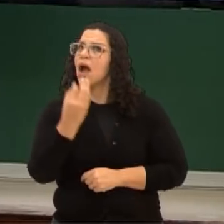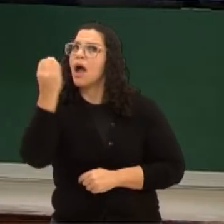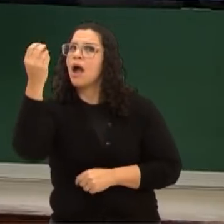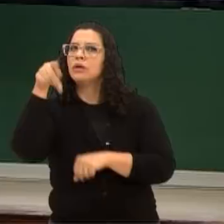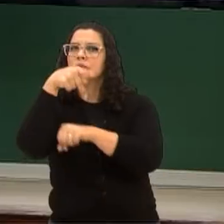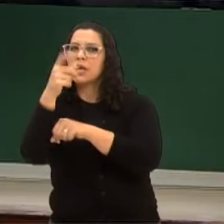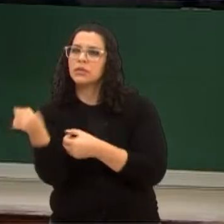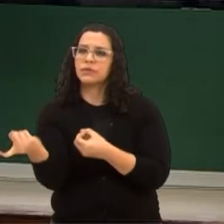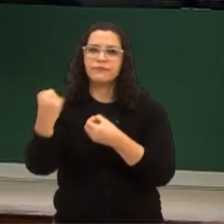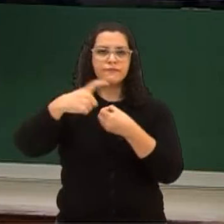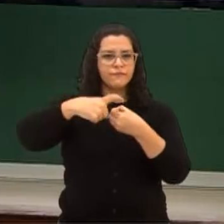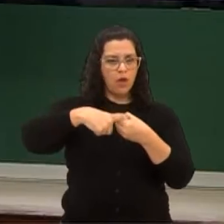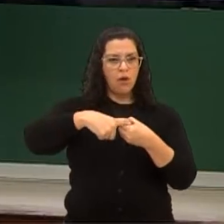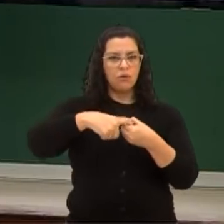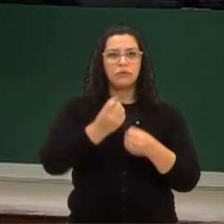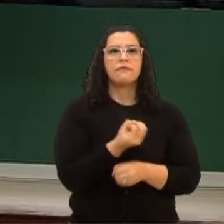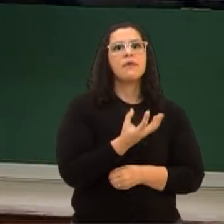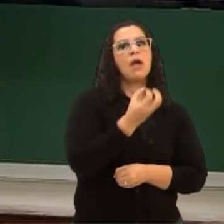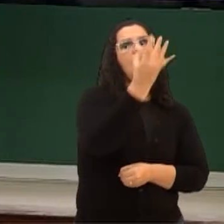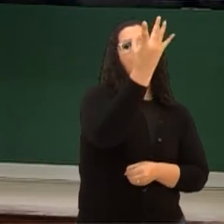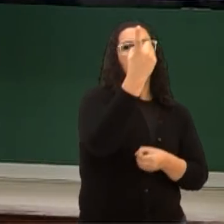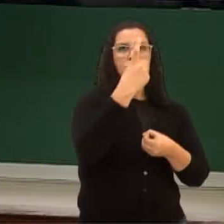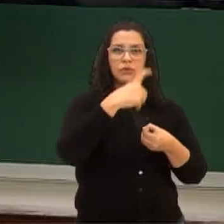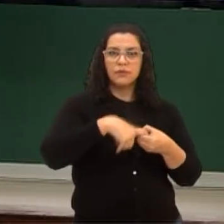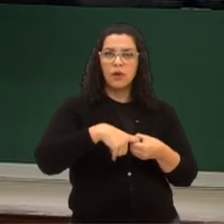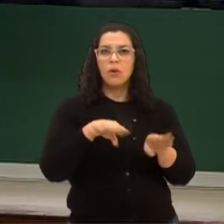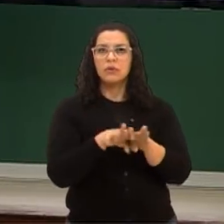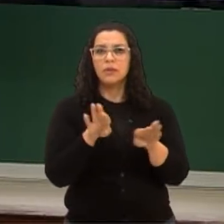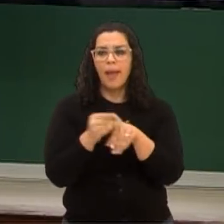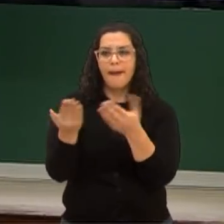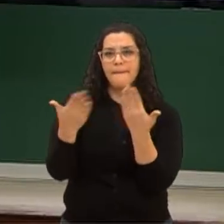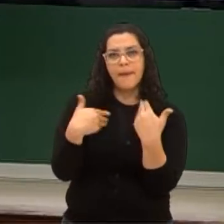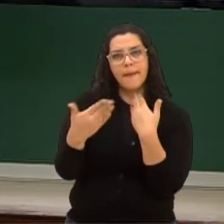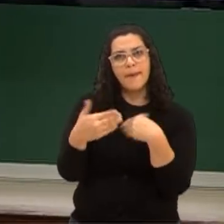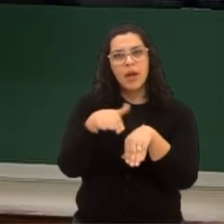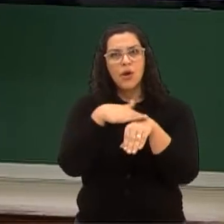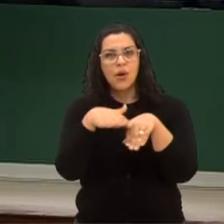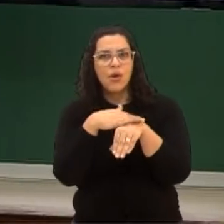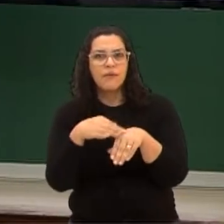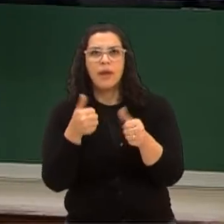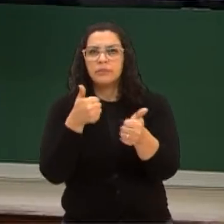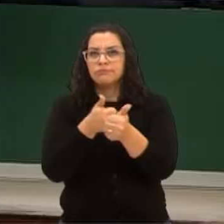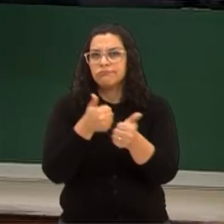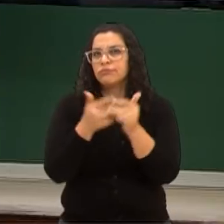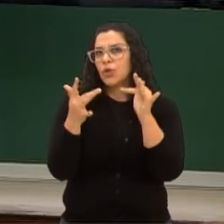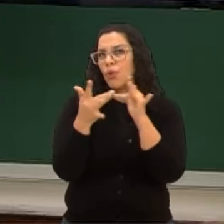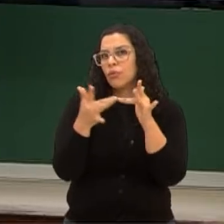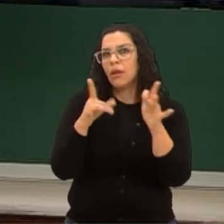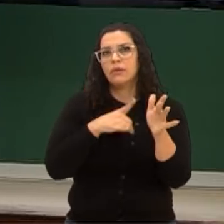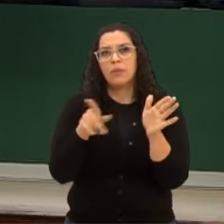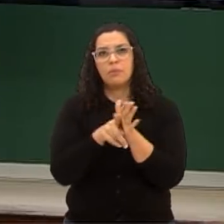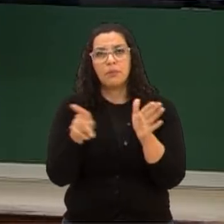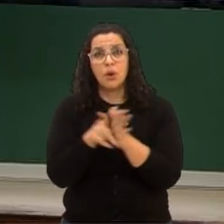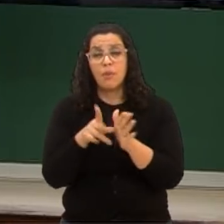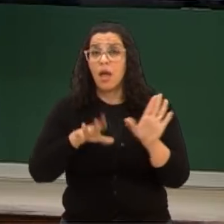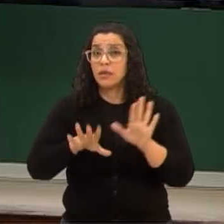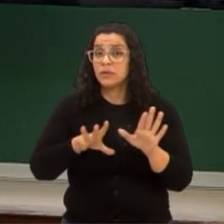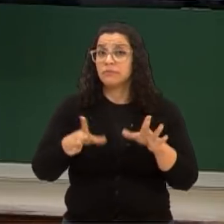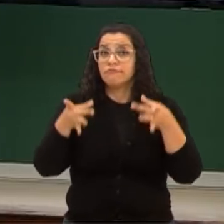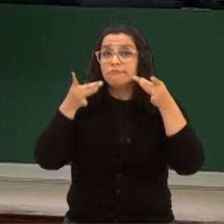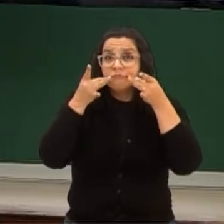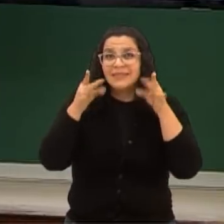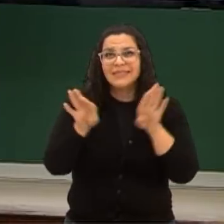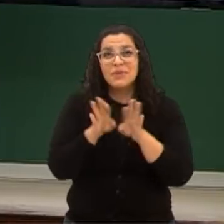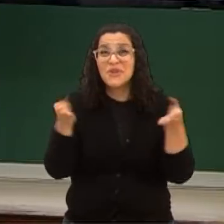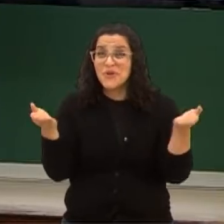pessoas viajam de um país para o outro, conectam-se, conversam, né, estão próximas, seja fisicamente ou o